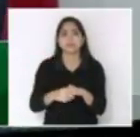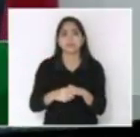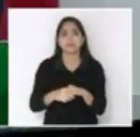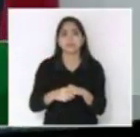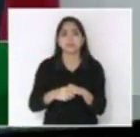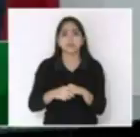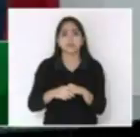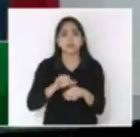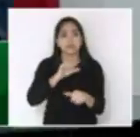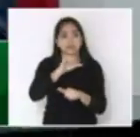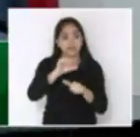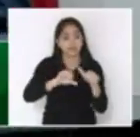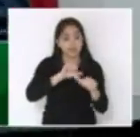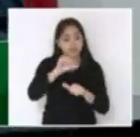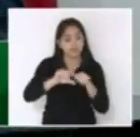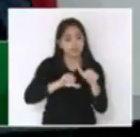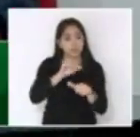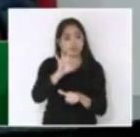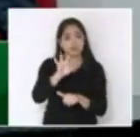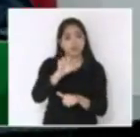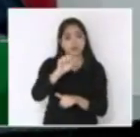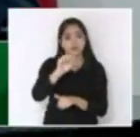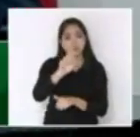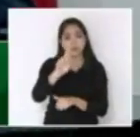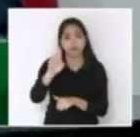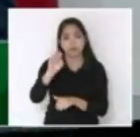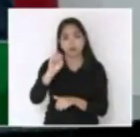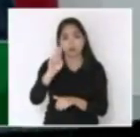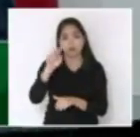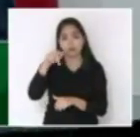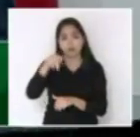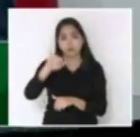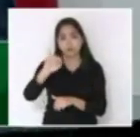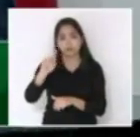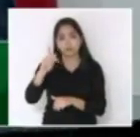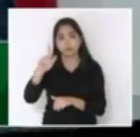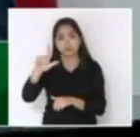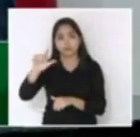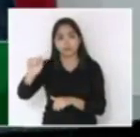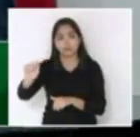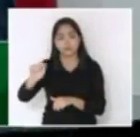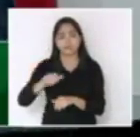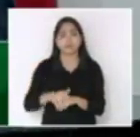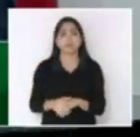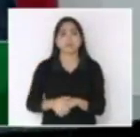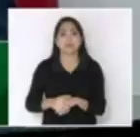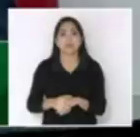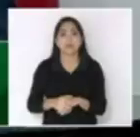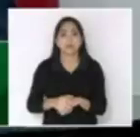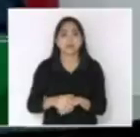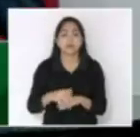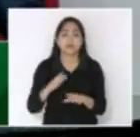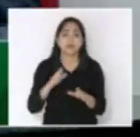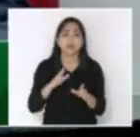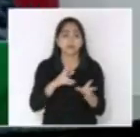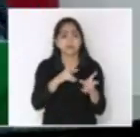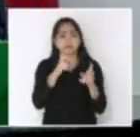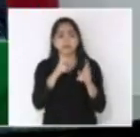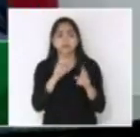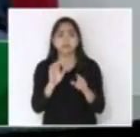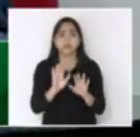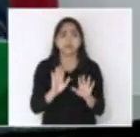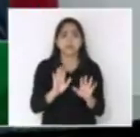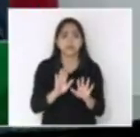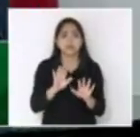Revolução Farroupilha, né, na participação na Guerra dos Farrapos, que muitas vezes passa despercebida